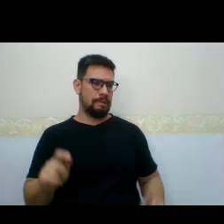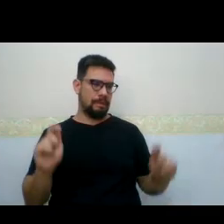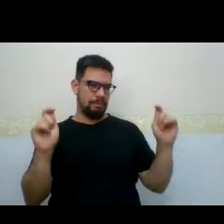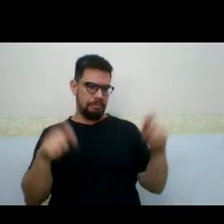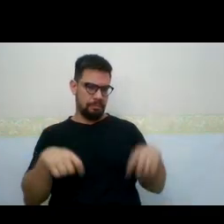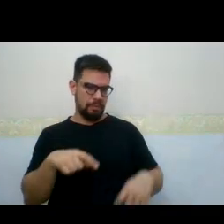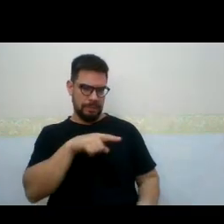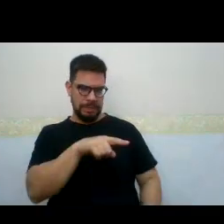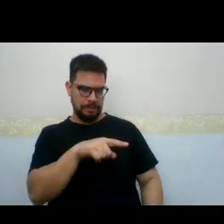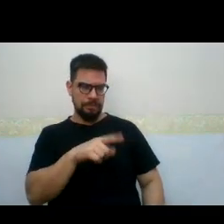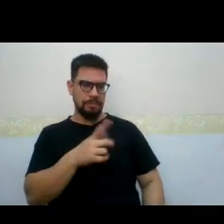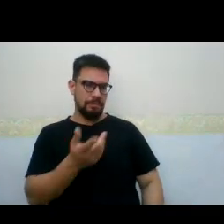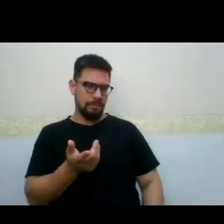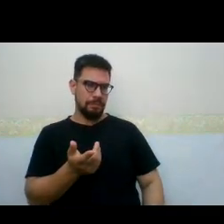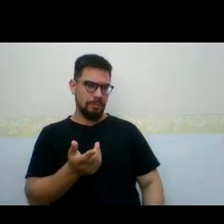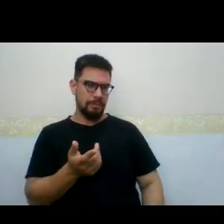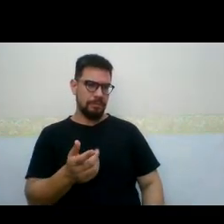isso